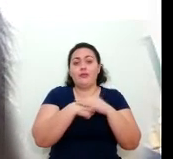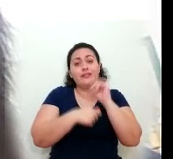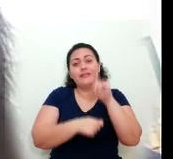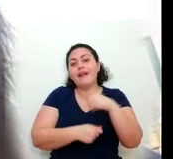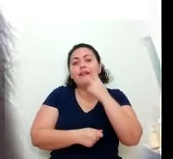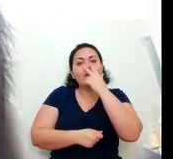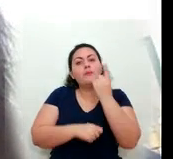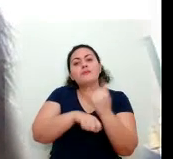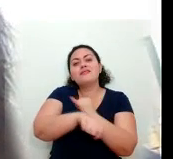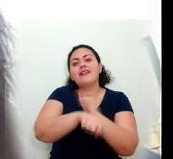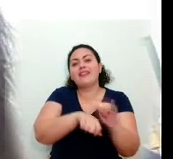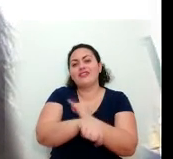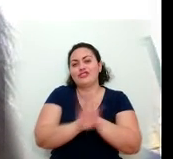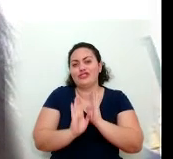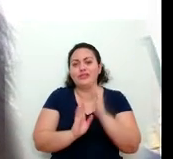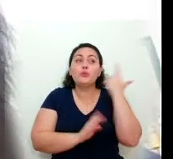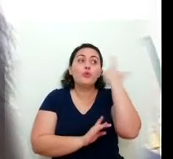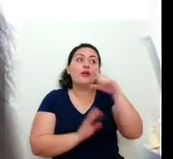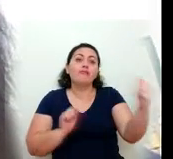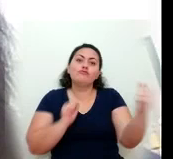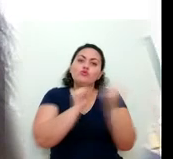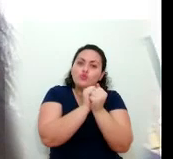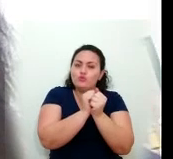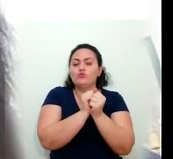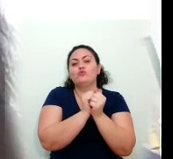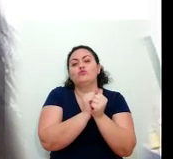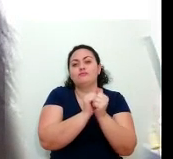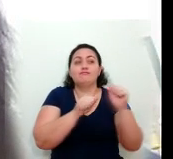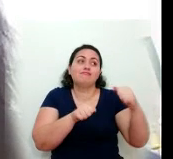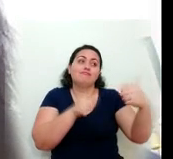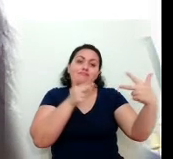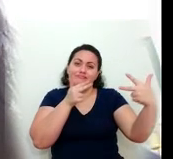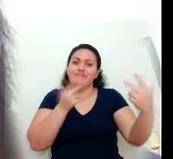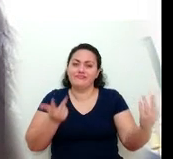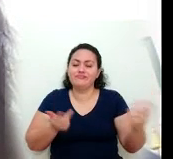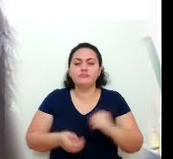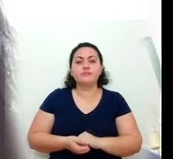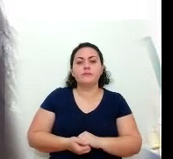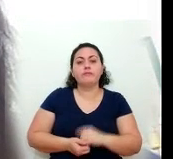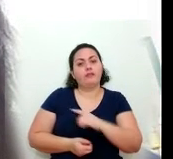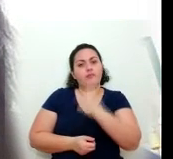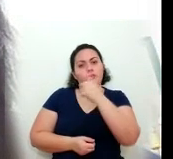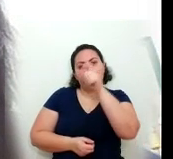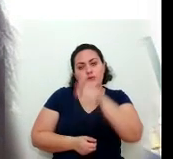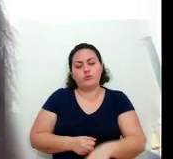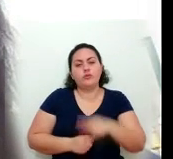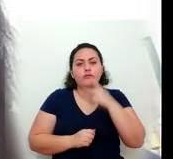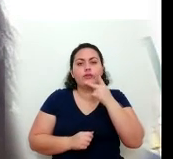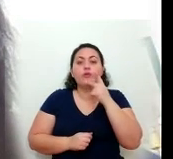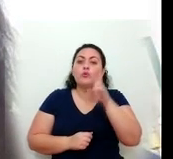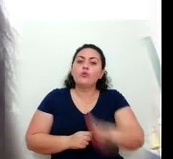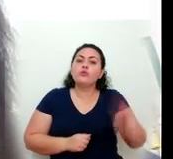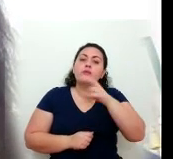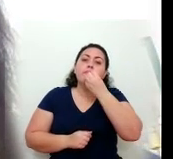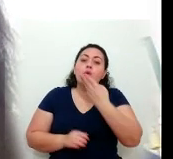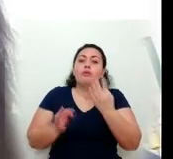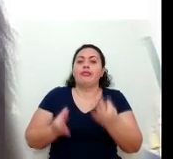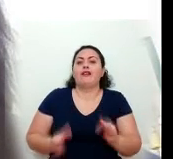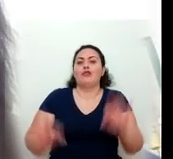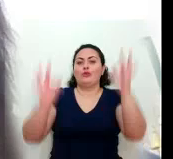estar junto, mesmo longe, né? Uma pessoa comentou que o uso bom da tecnologia, né, que é